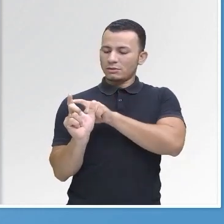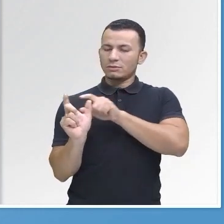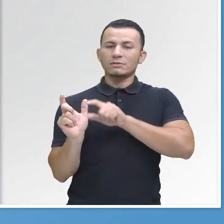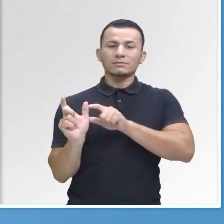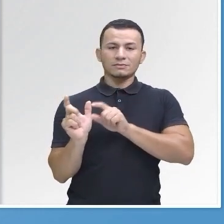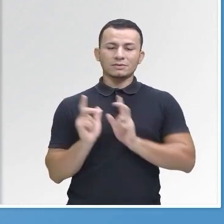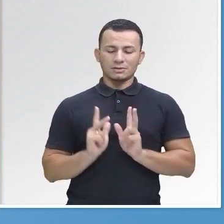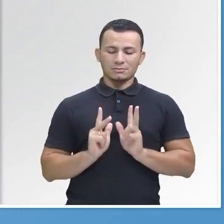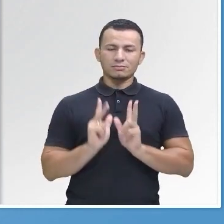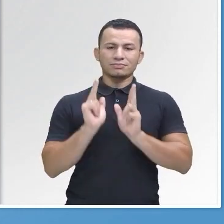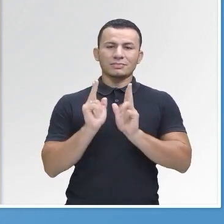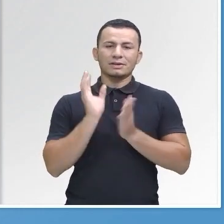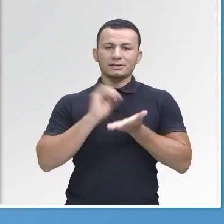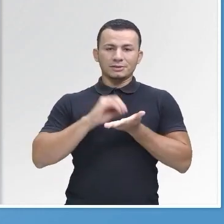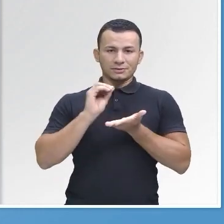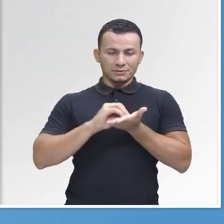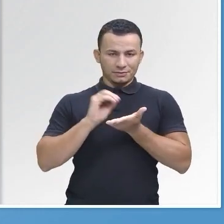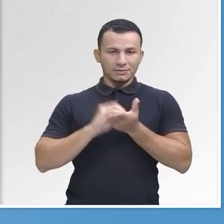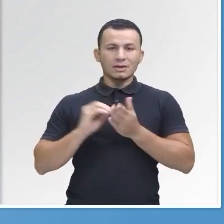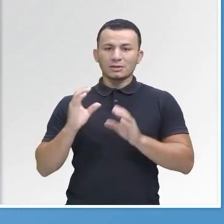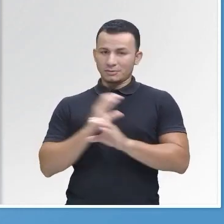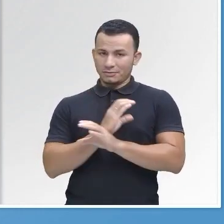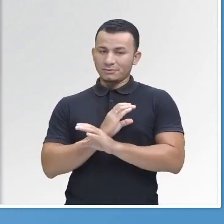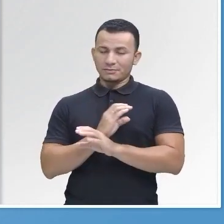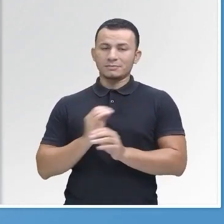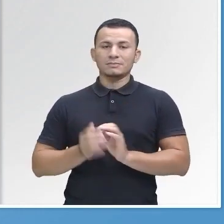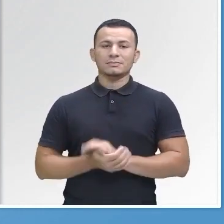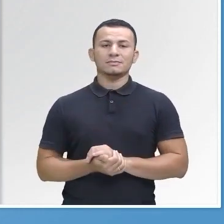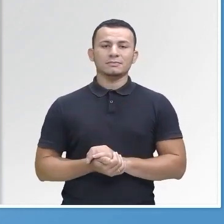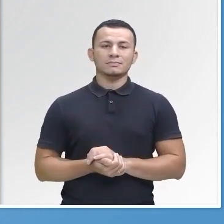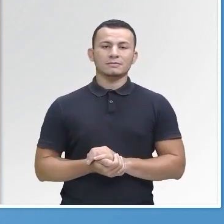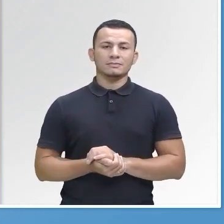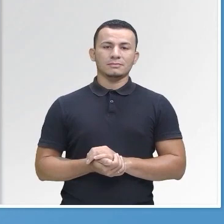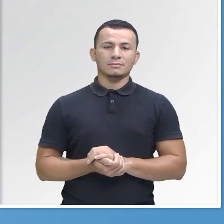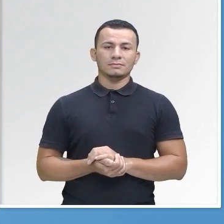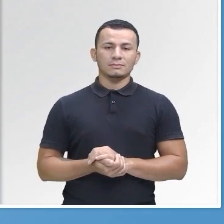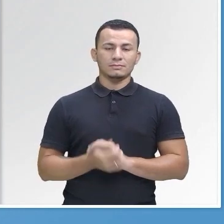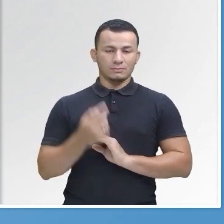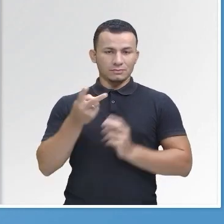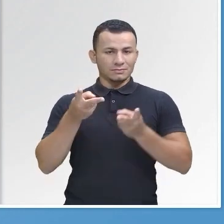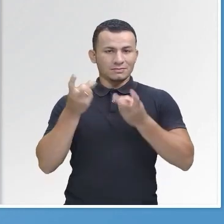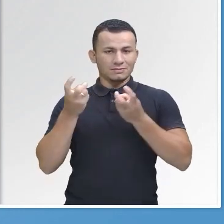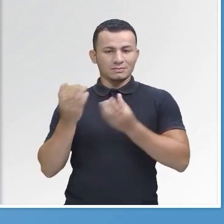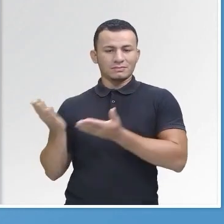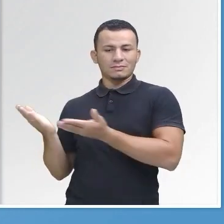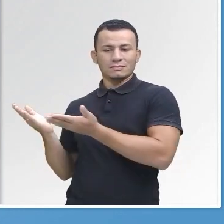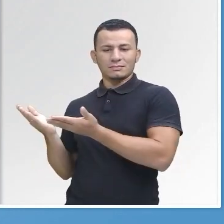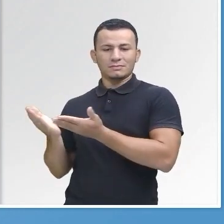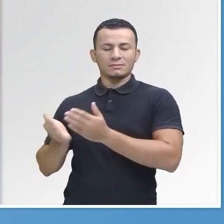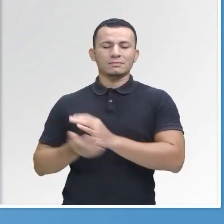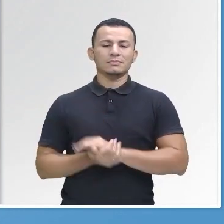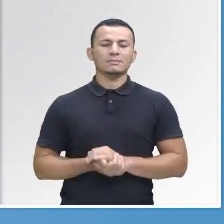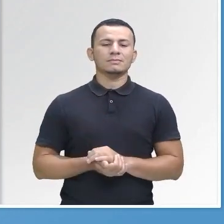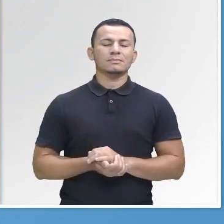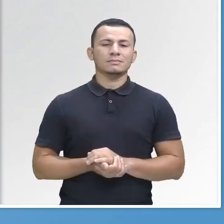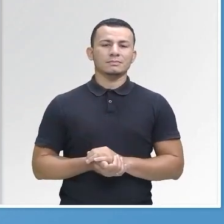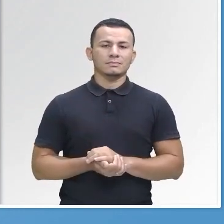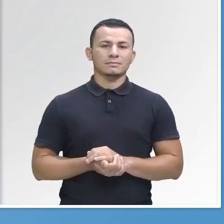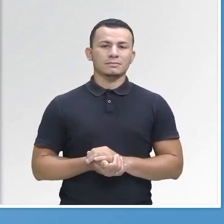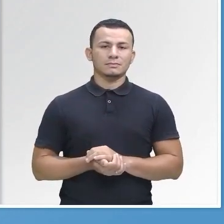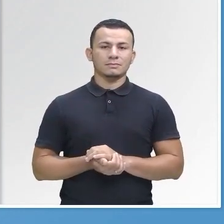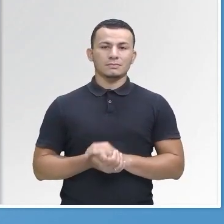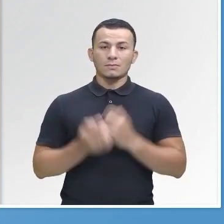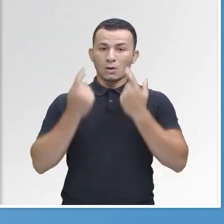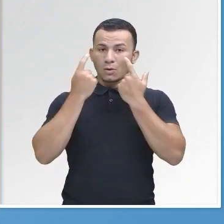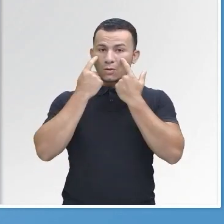ó. É o que está faltando para nós. Olha aí, ó. Olha aí. Então, olhando para cá. Olha o